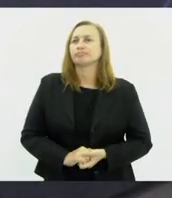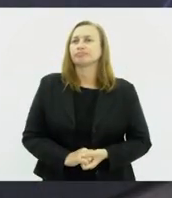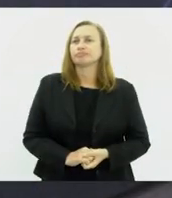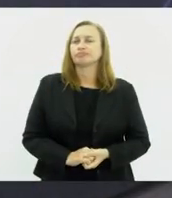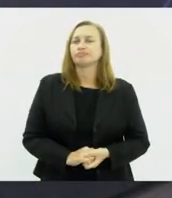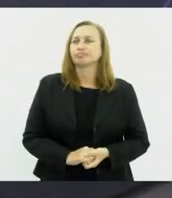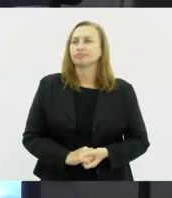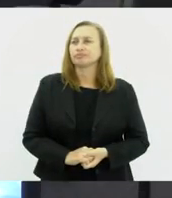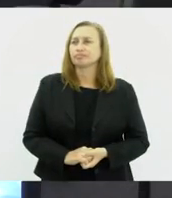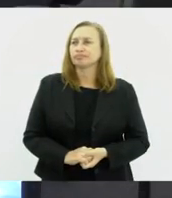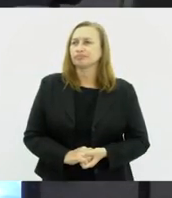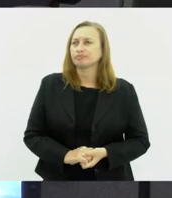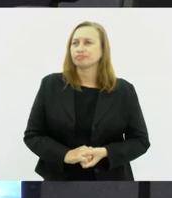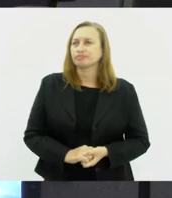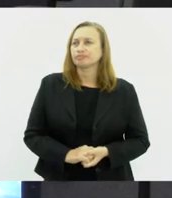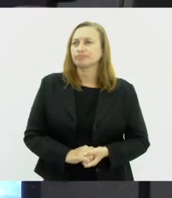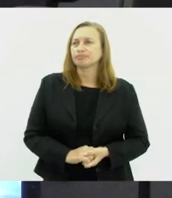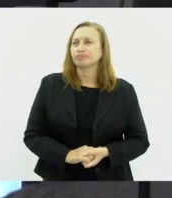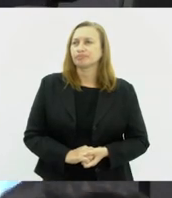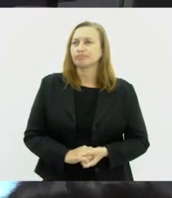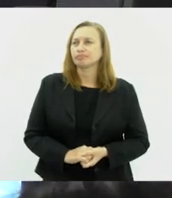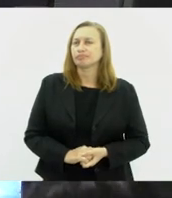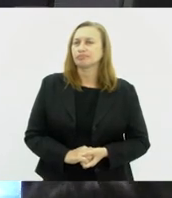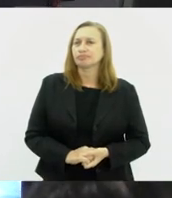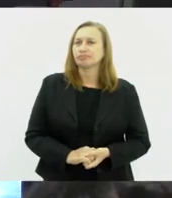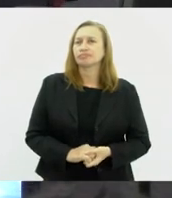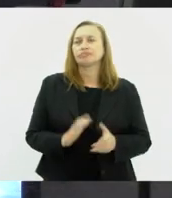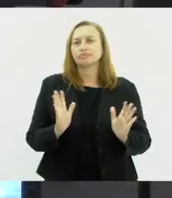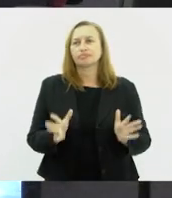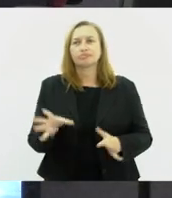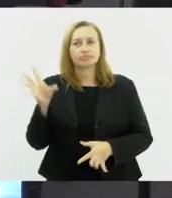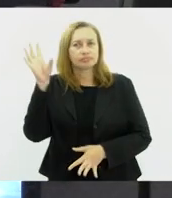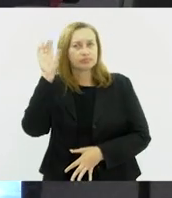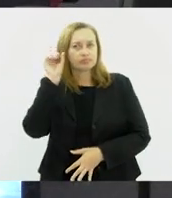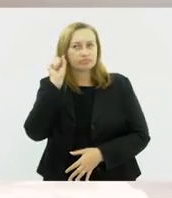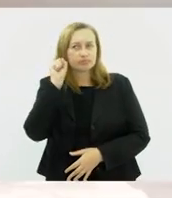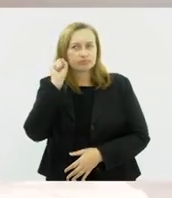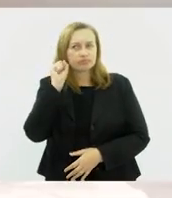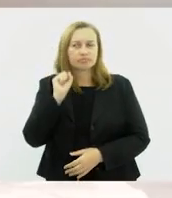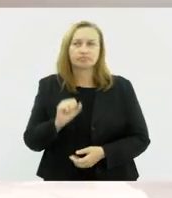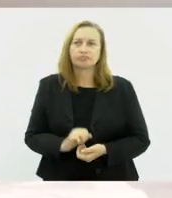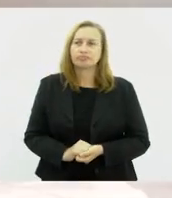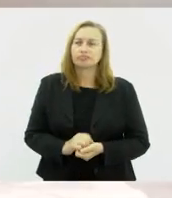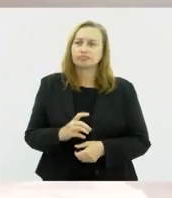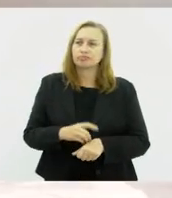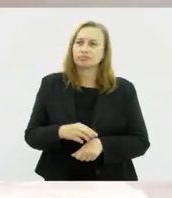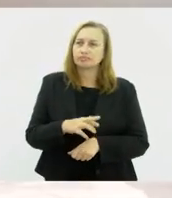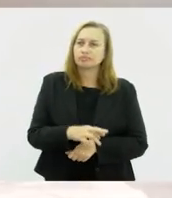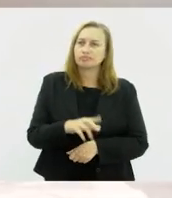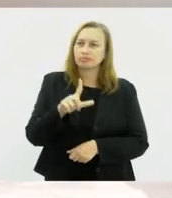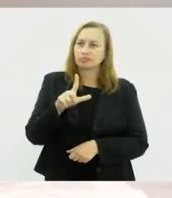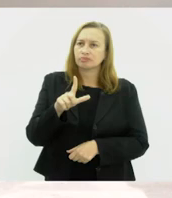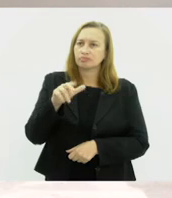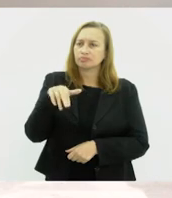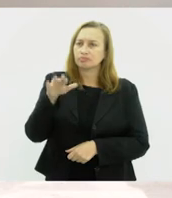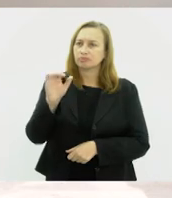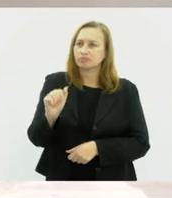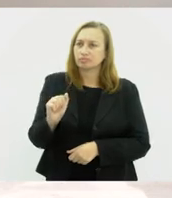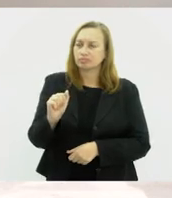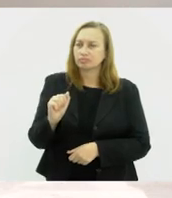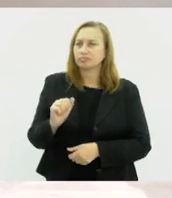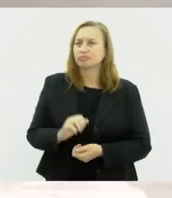todos Obrigado Major vamos ouvir agora a a Dra Lúcia Helena Silvia Barros de